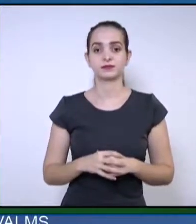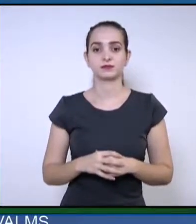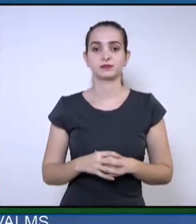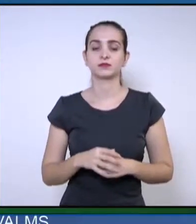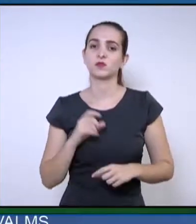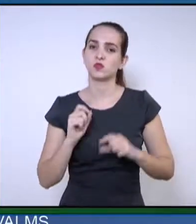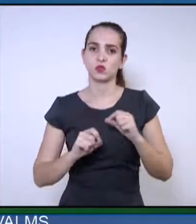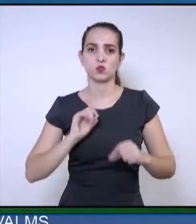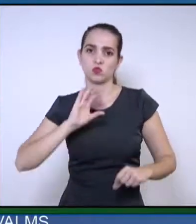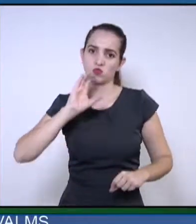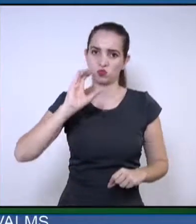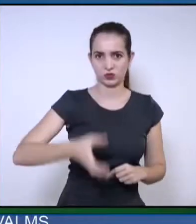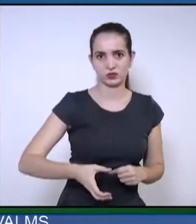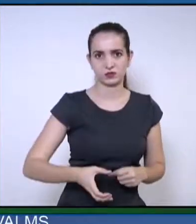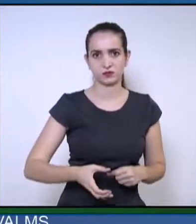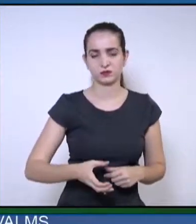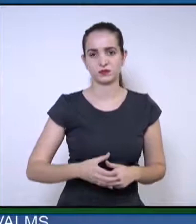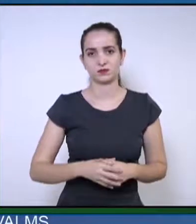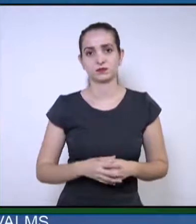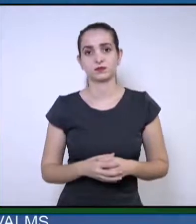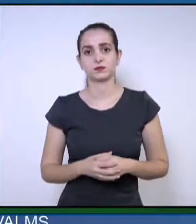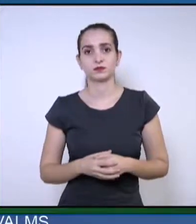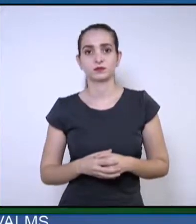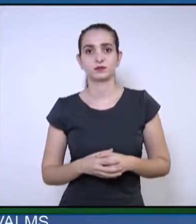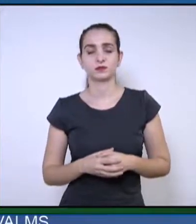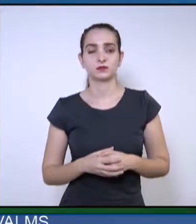que o crime